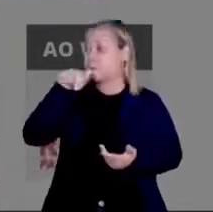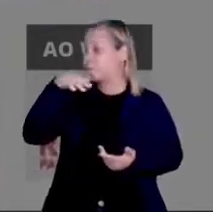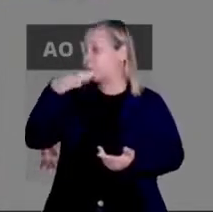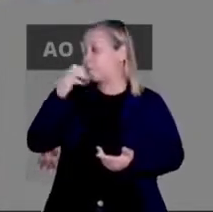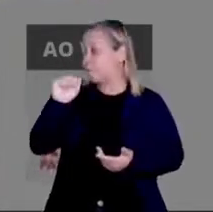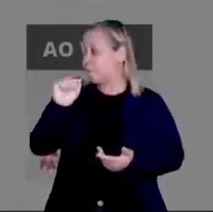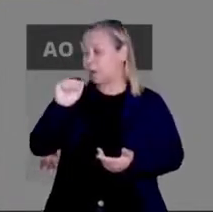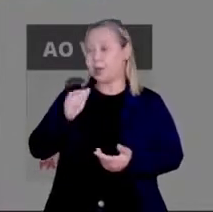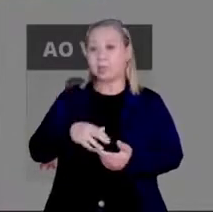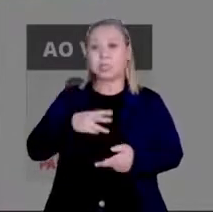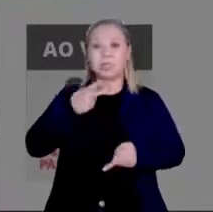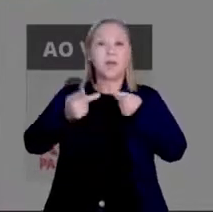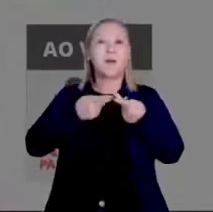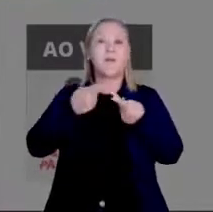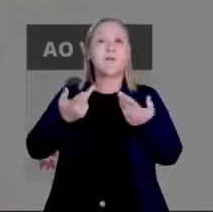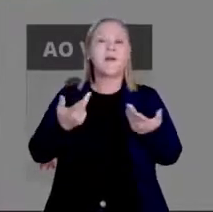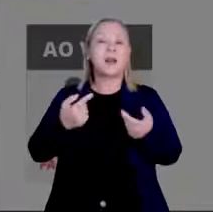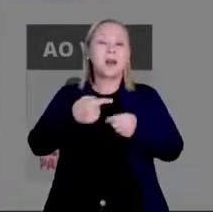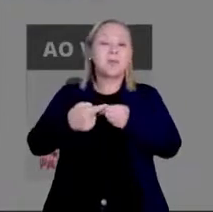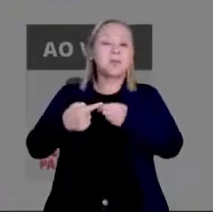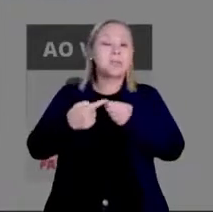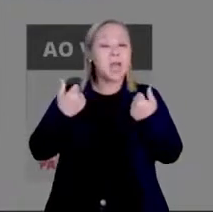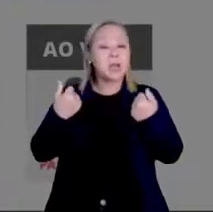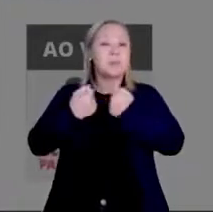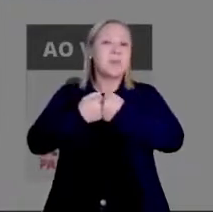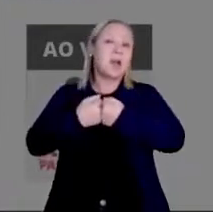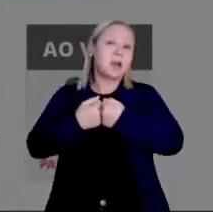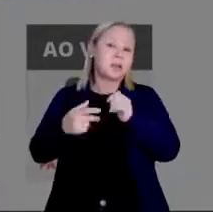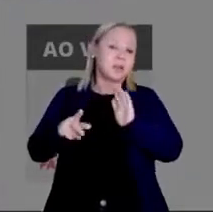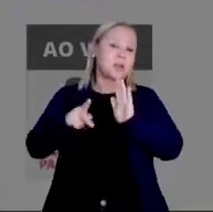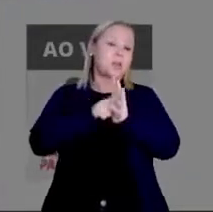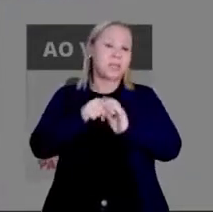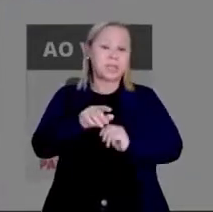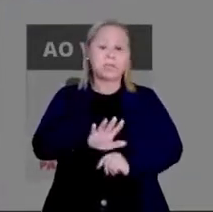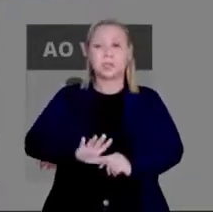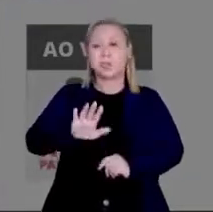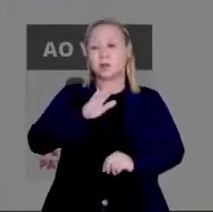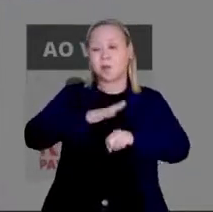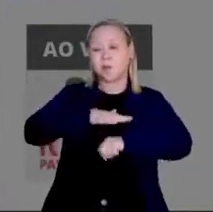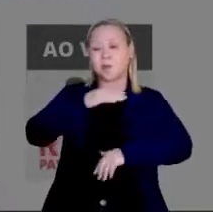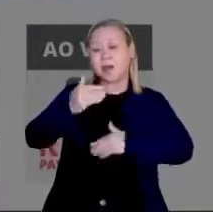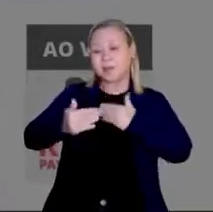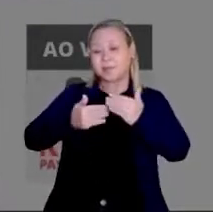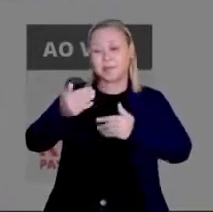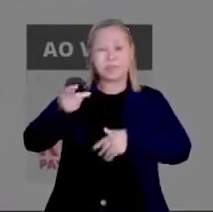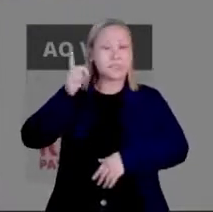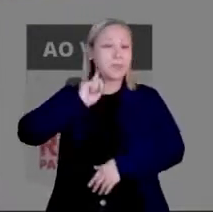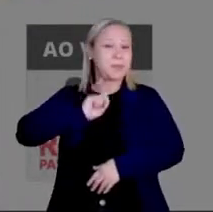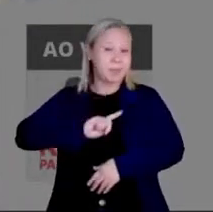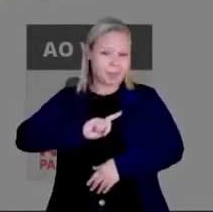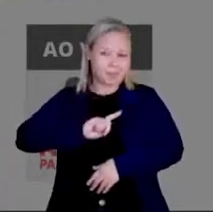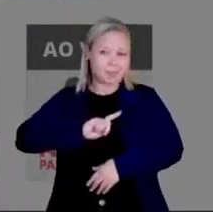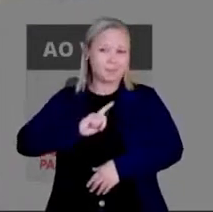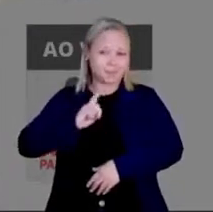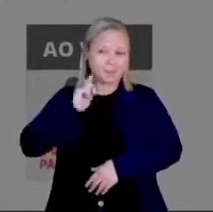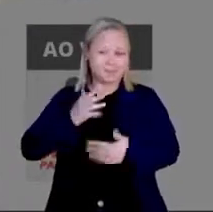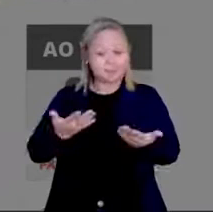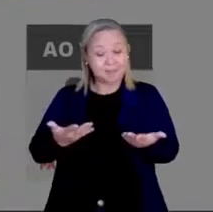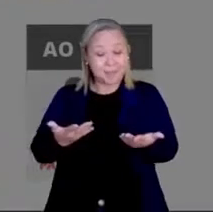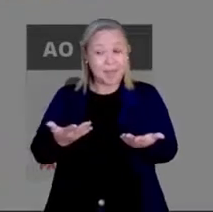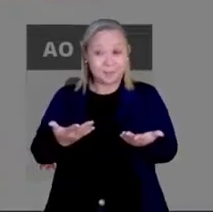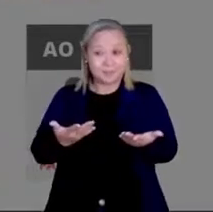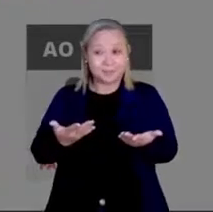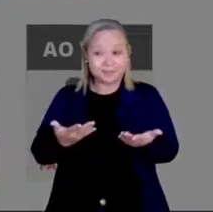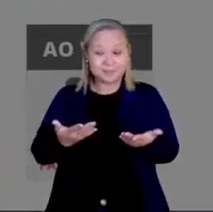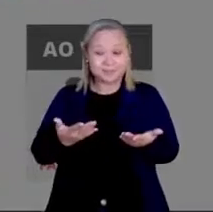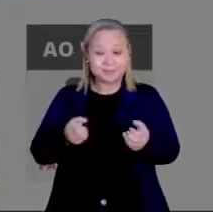que é a tesoureira nacional do PT, o companheiro Daíro, o companheiro Reginaldo Lopes, ou seja, o companheiro Patrúcio Ananias, ou seja, tem